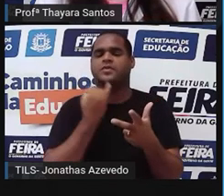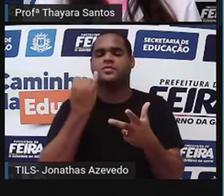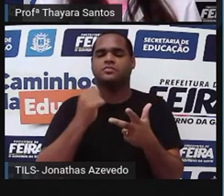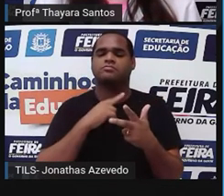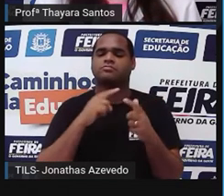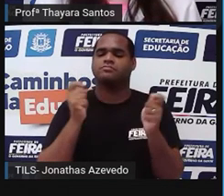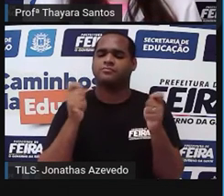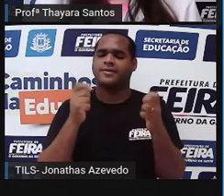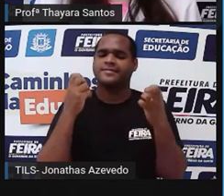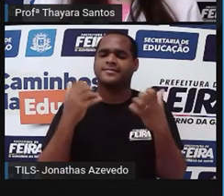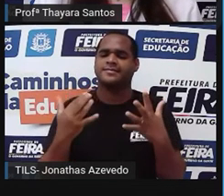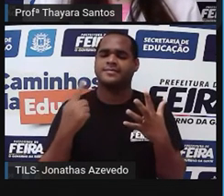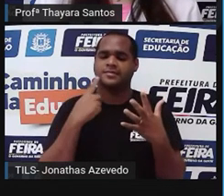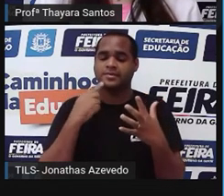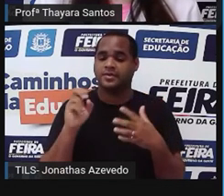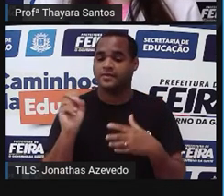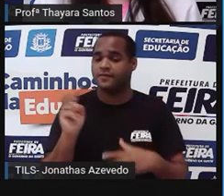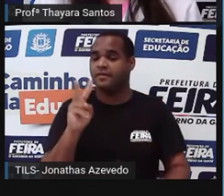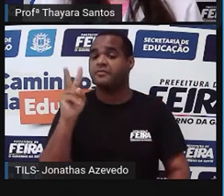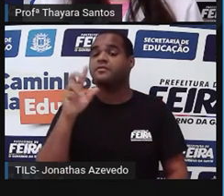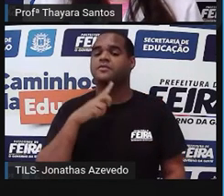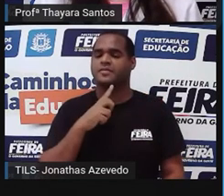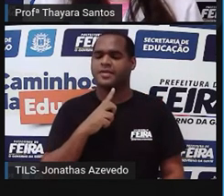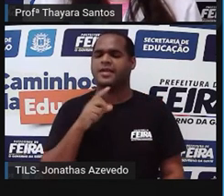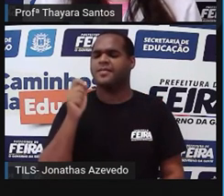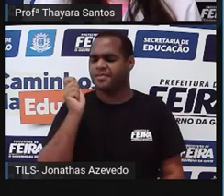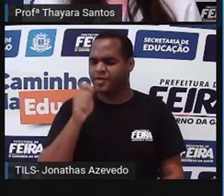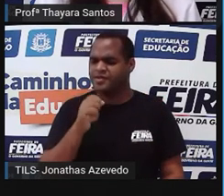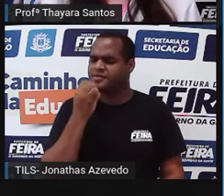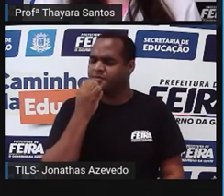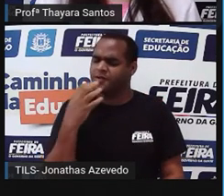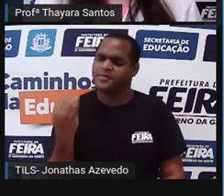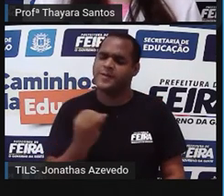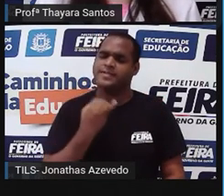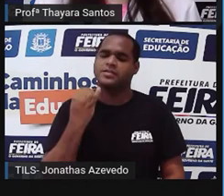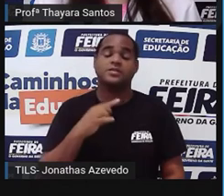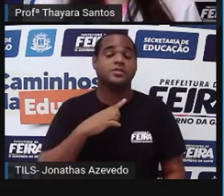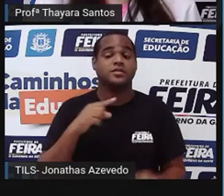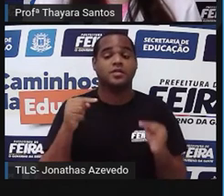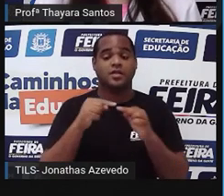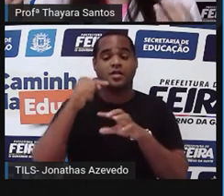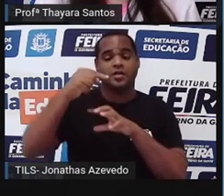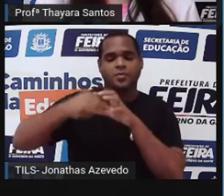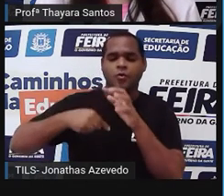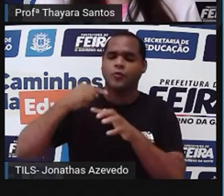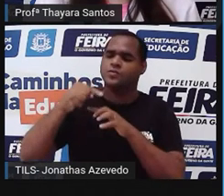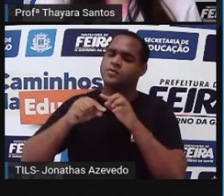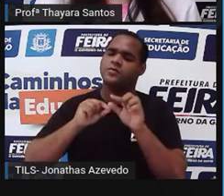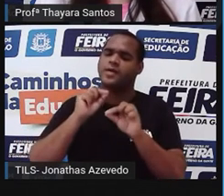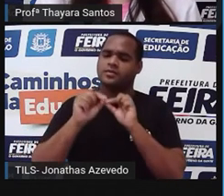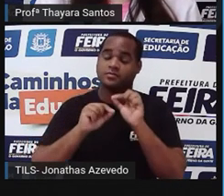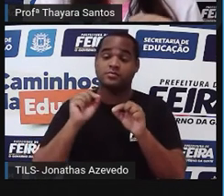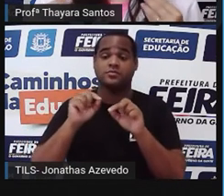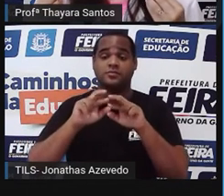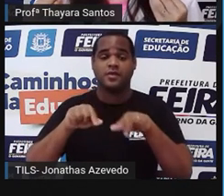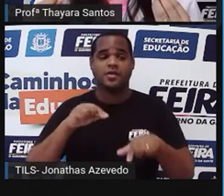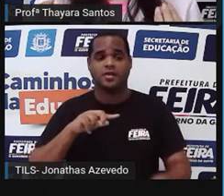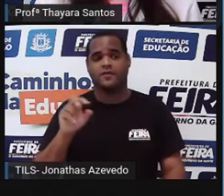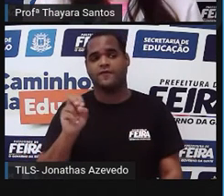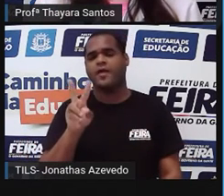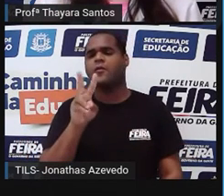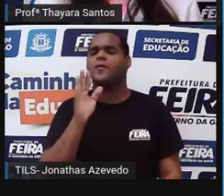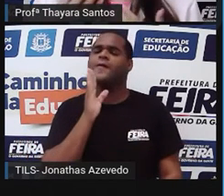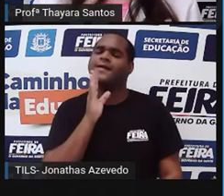pode atribuir valor a esses serviços ecossistêmicos, e isso já é uma tendência no mundo inteiro. Como assim atribuir valor? A